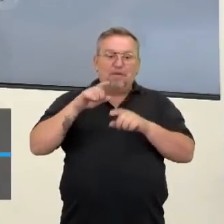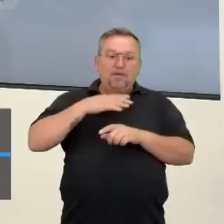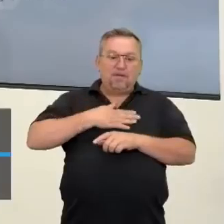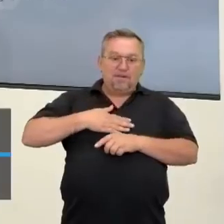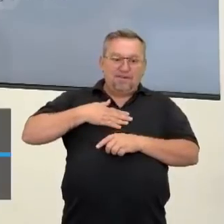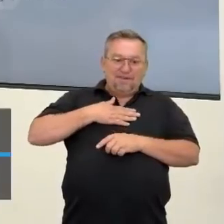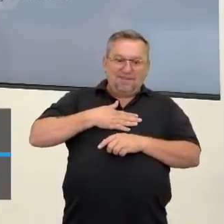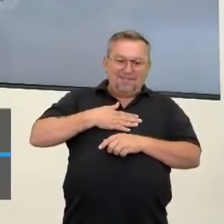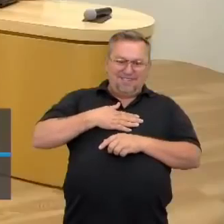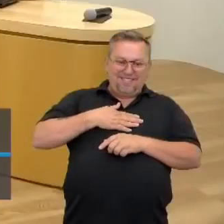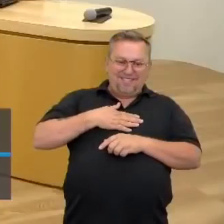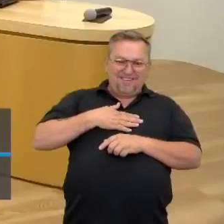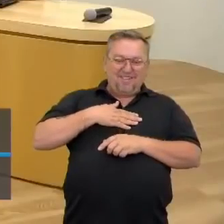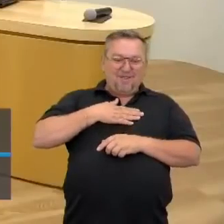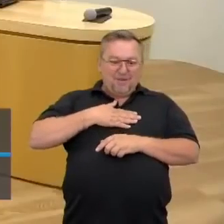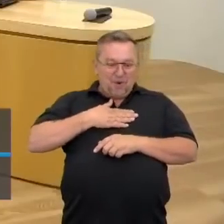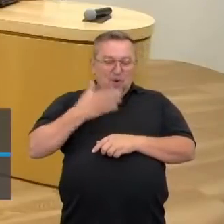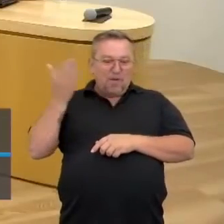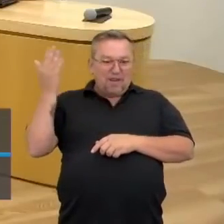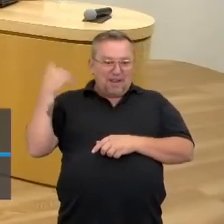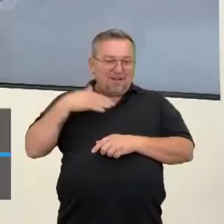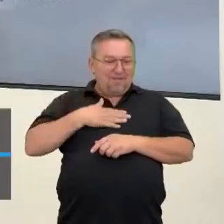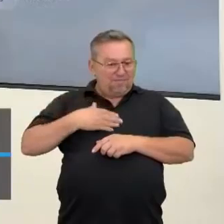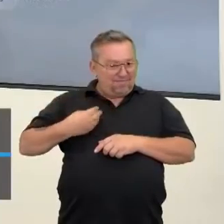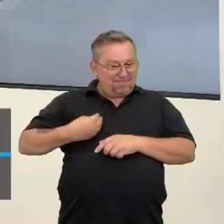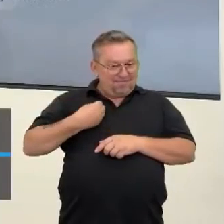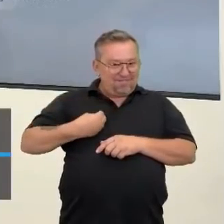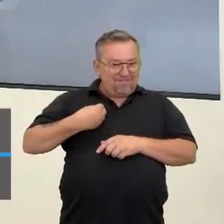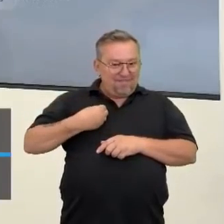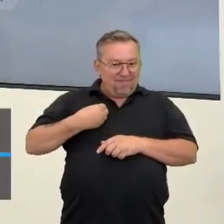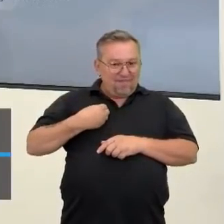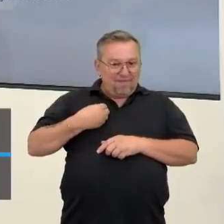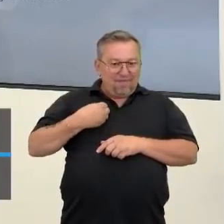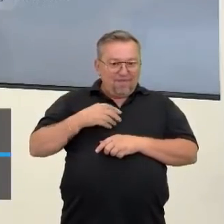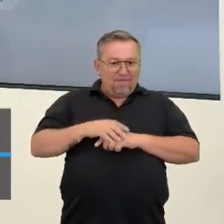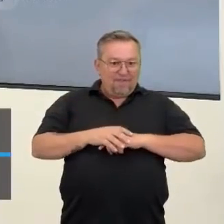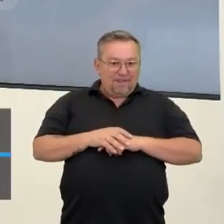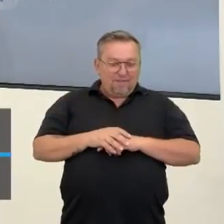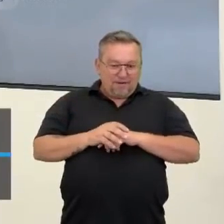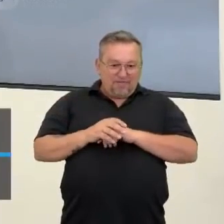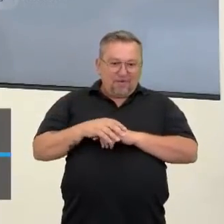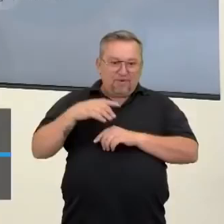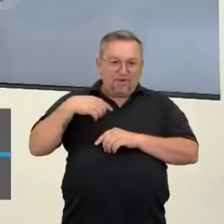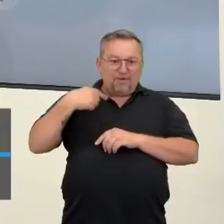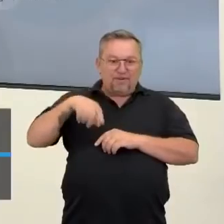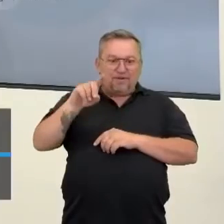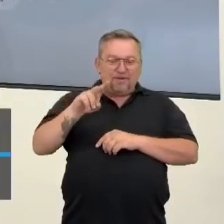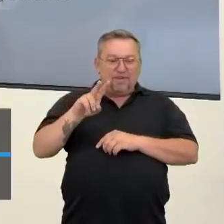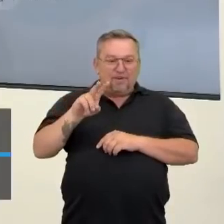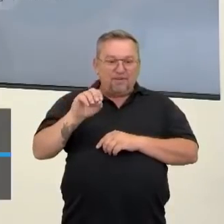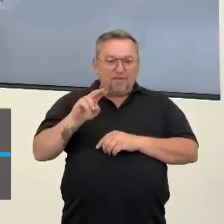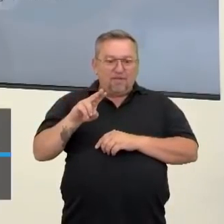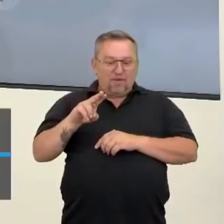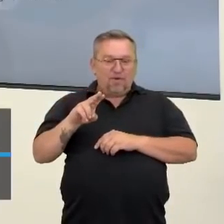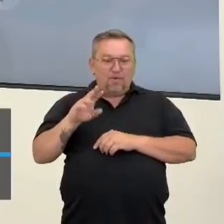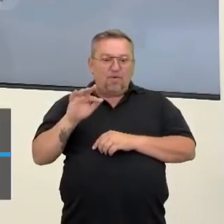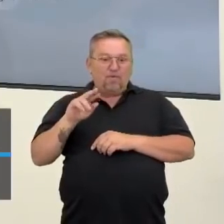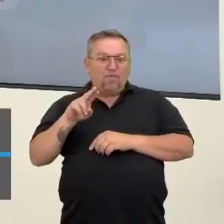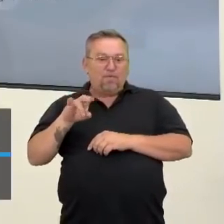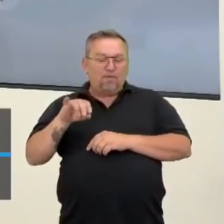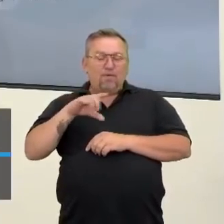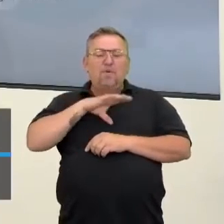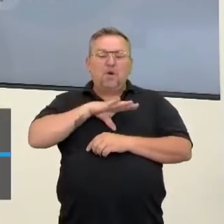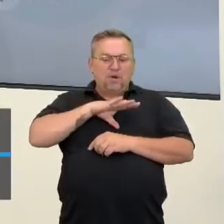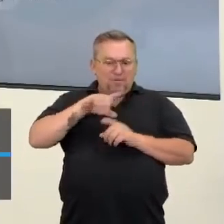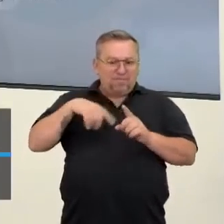gostei, não. Né? Então, a mesma coisa que acontece. Eu vou, eu fui, é irregular. Então, a gente tem... Em português é bem mais